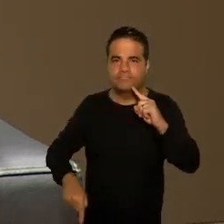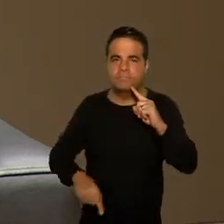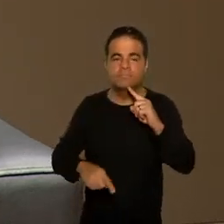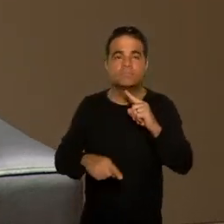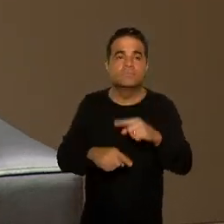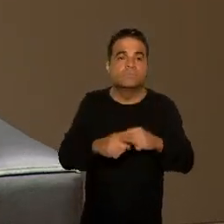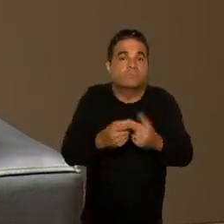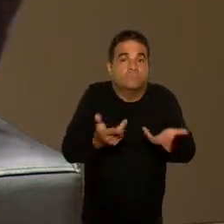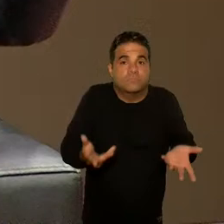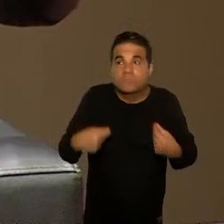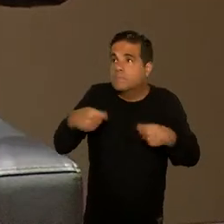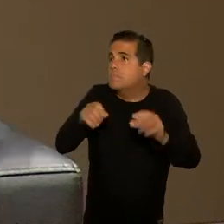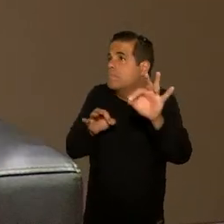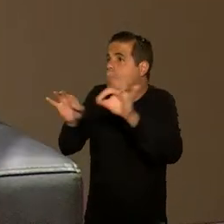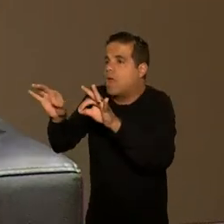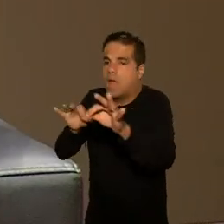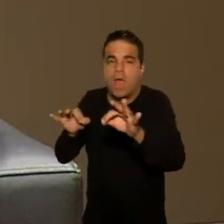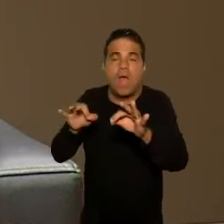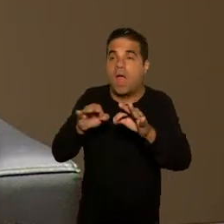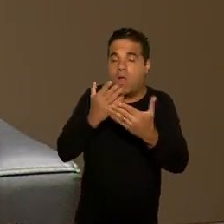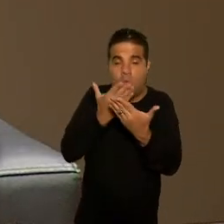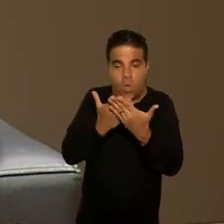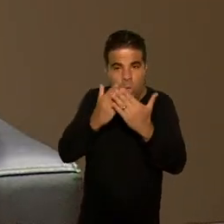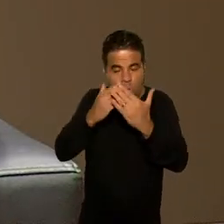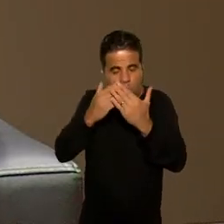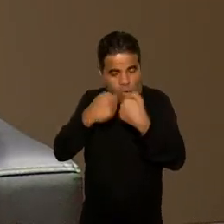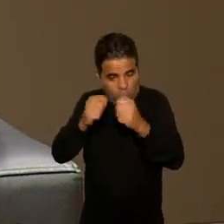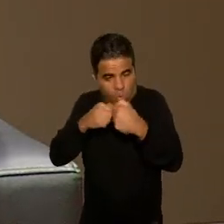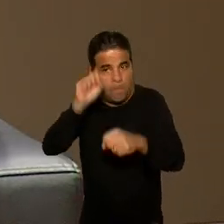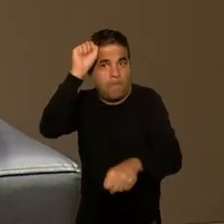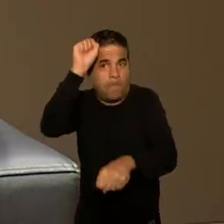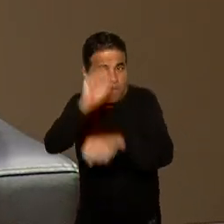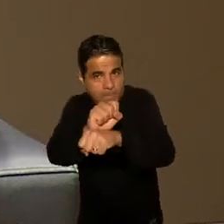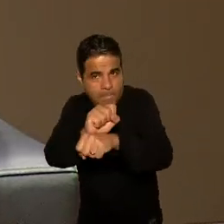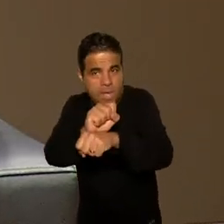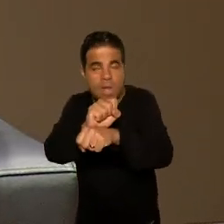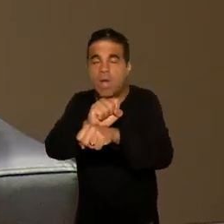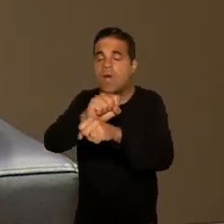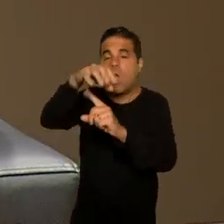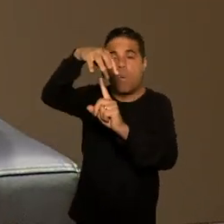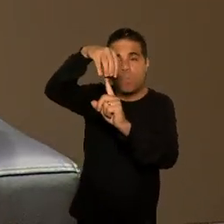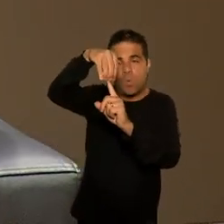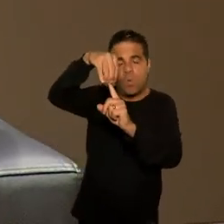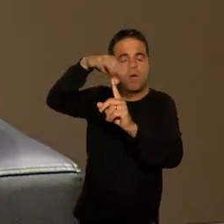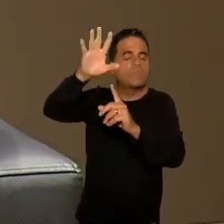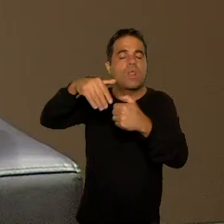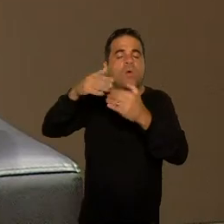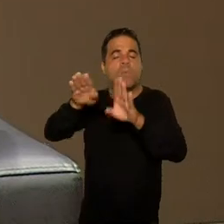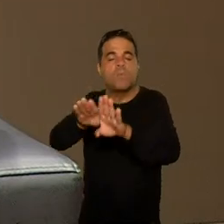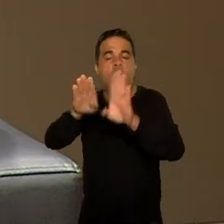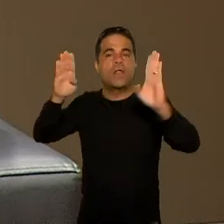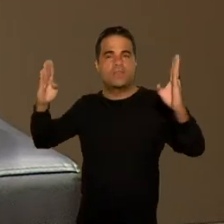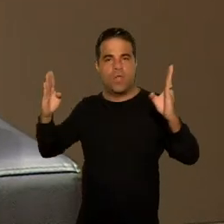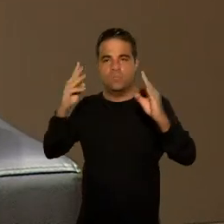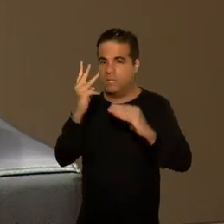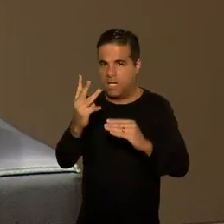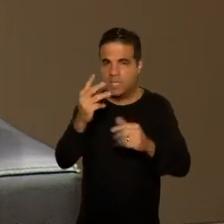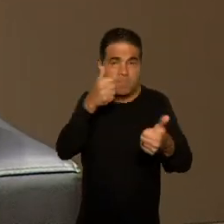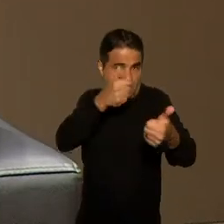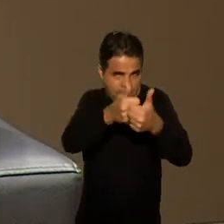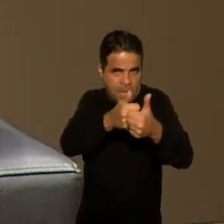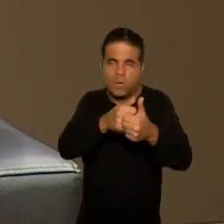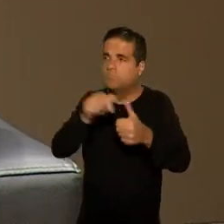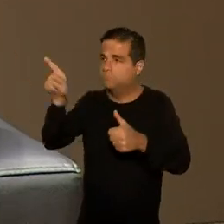a gente tem que preparar uma logística de que o ônibus para próximo ao portão 3 que é o mais próximo do